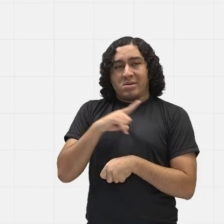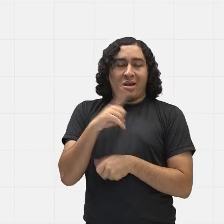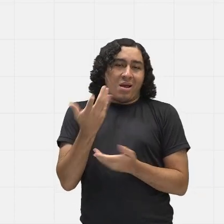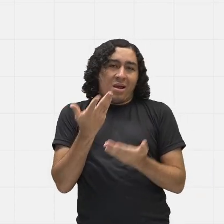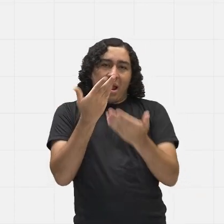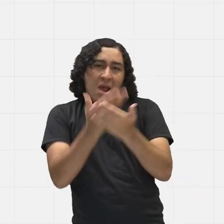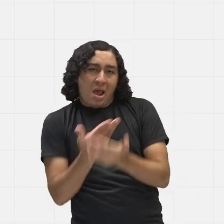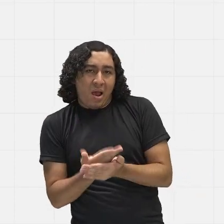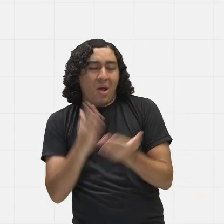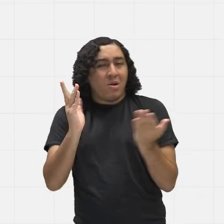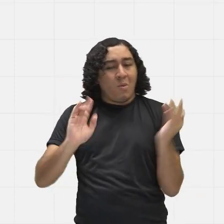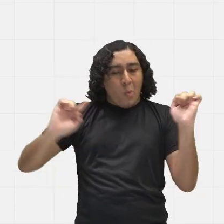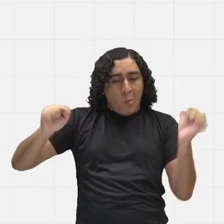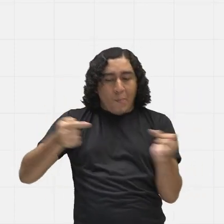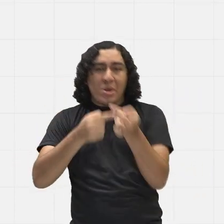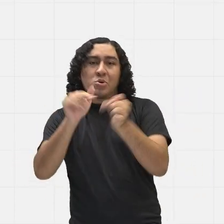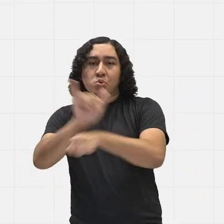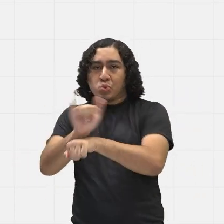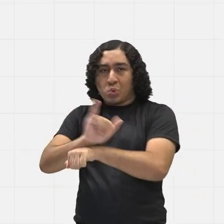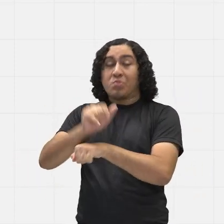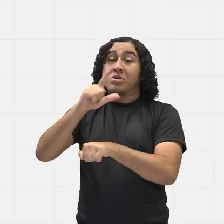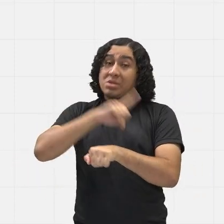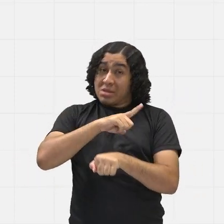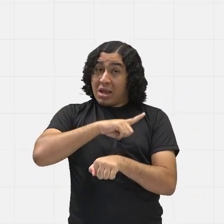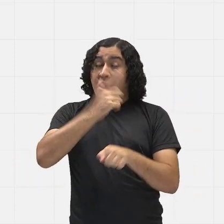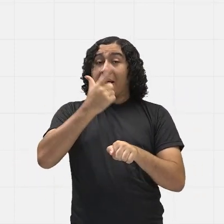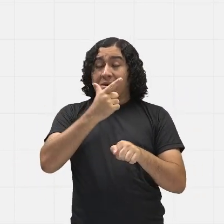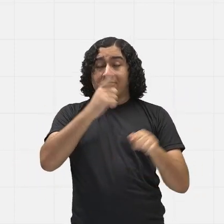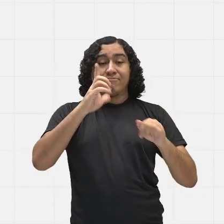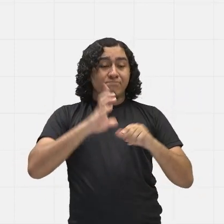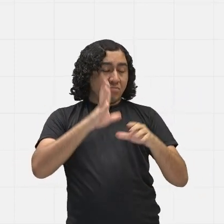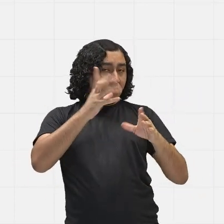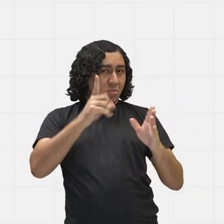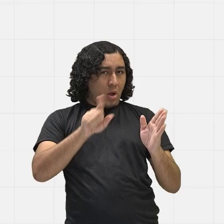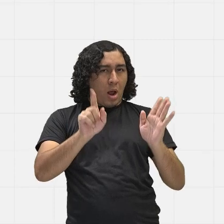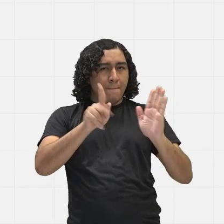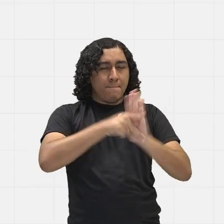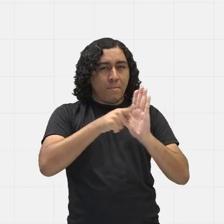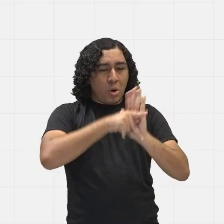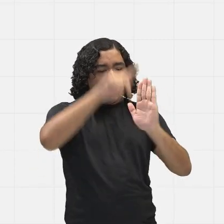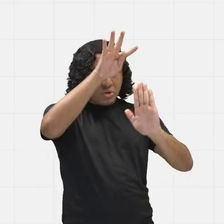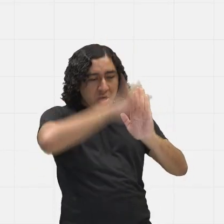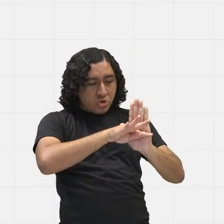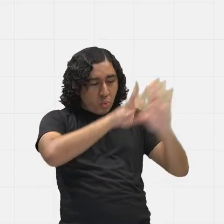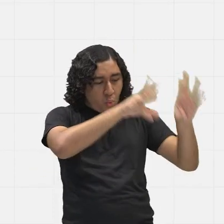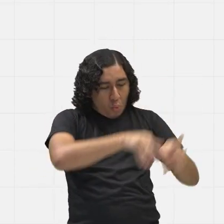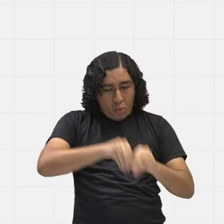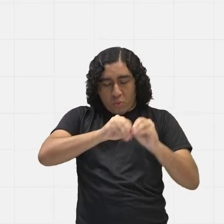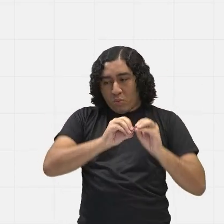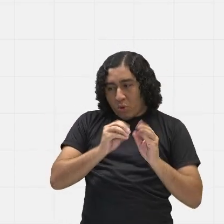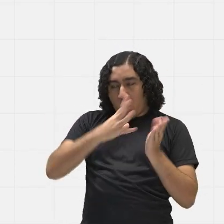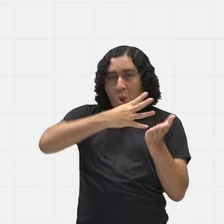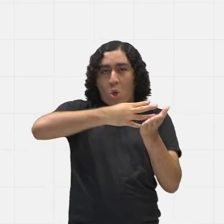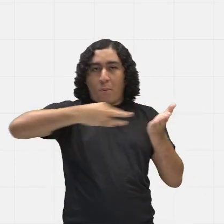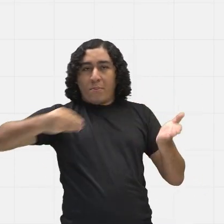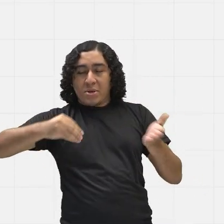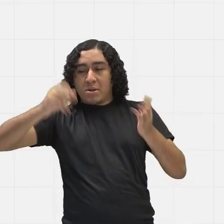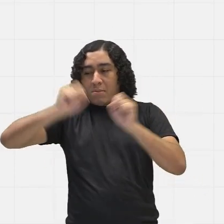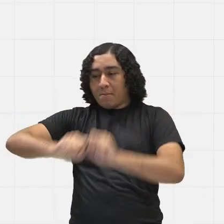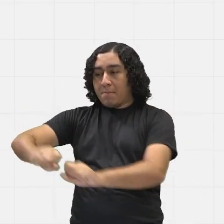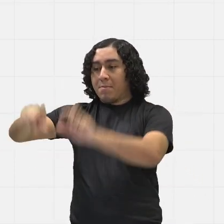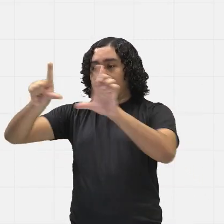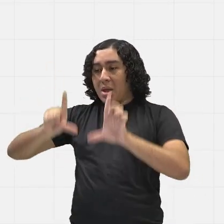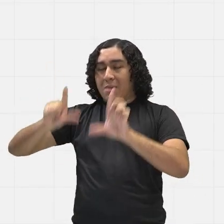transmitindo simultaneamente para o YouTube também, a gente vai pegar as mensagens de lá, para a gente tentar colocar para vocês aqui no estúdio de forma que